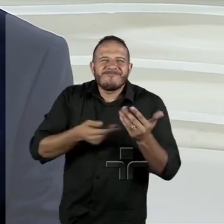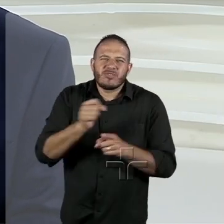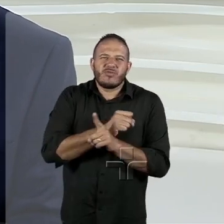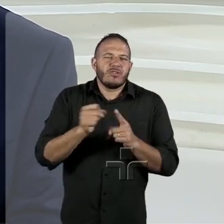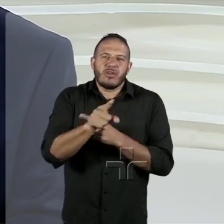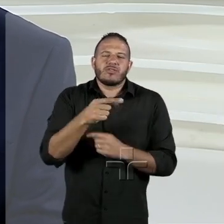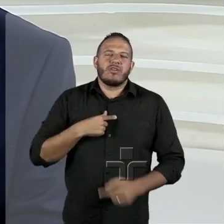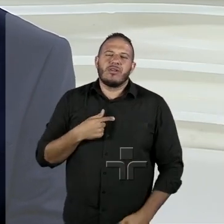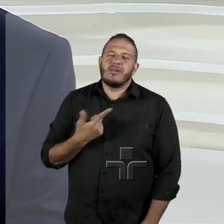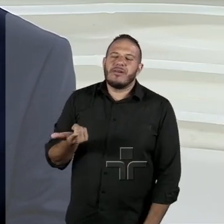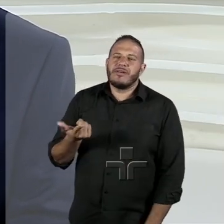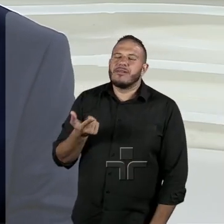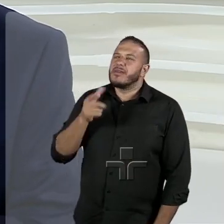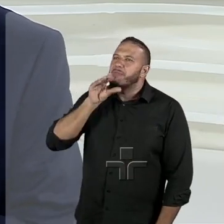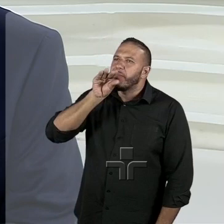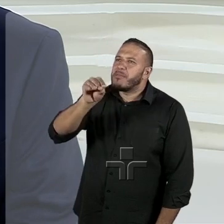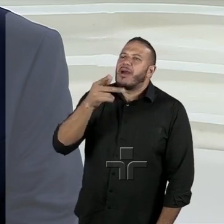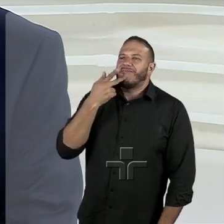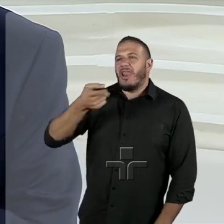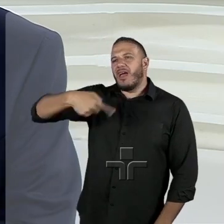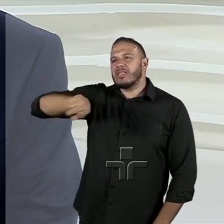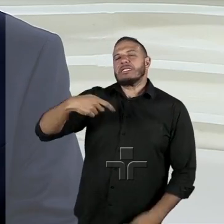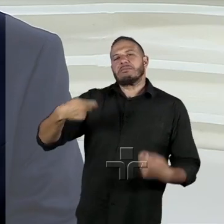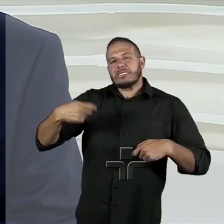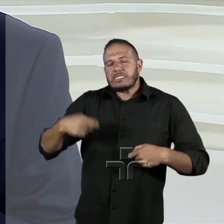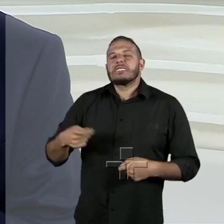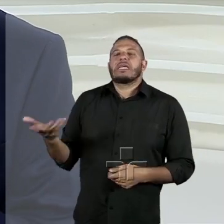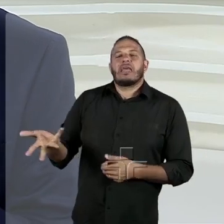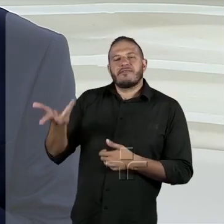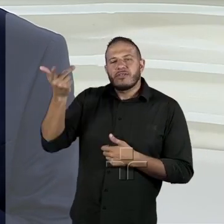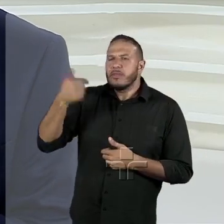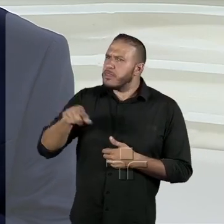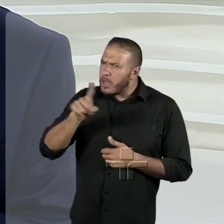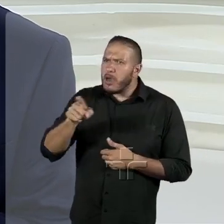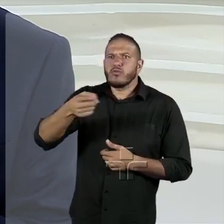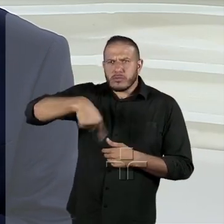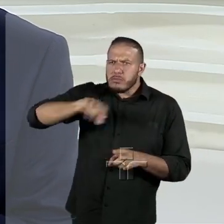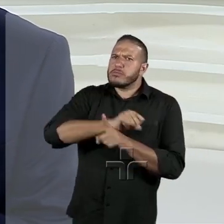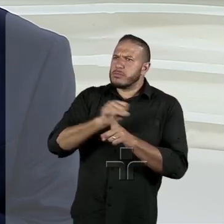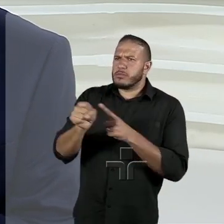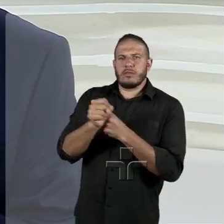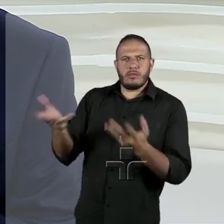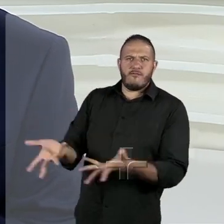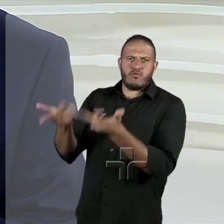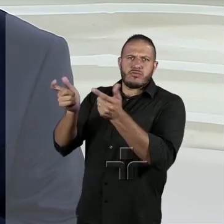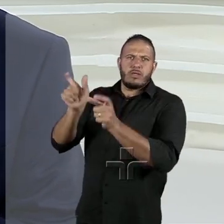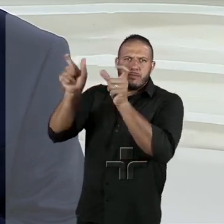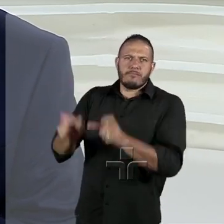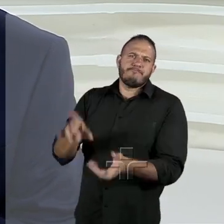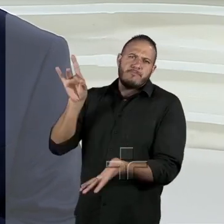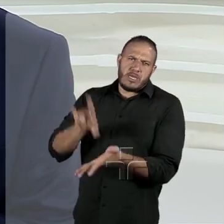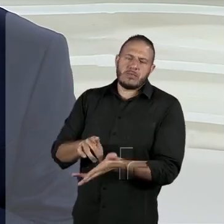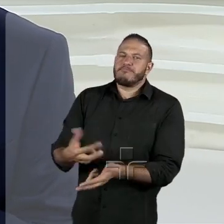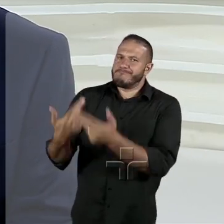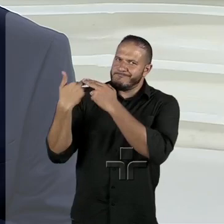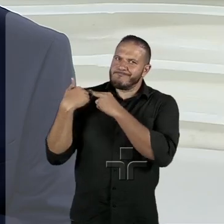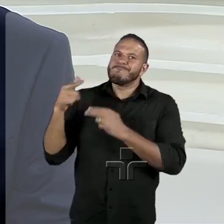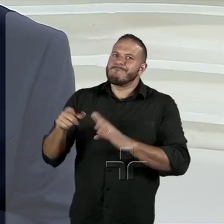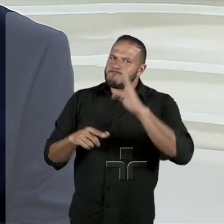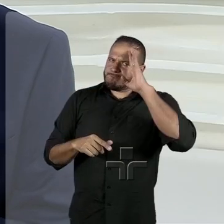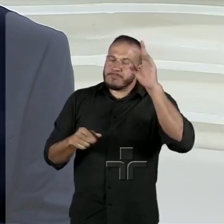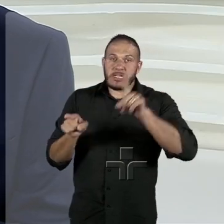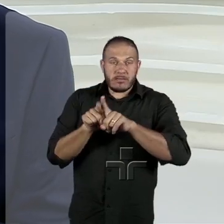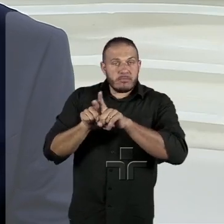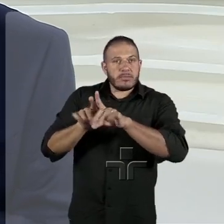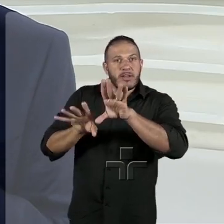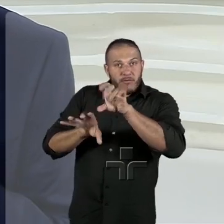falar que nós precisamos valorizar, é valorizar enquanto sociedade. Para mim, ele é um papel fundamental. E a formação